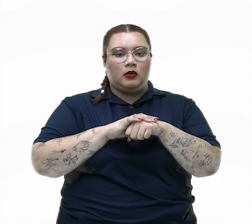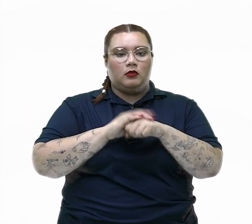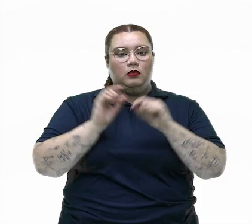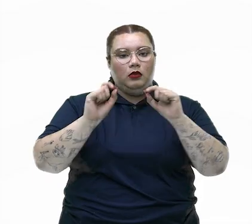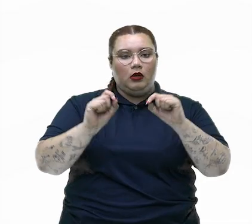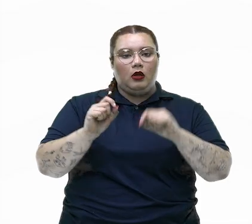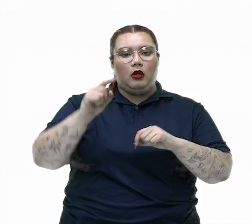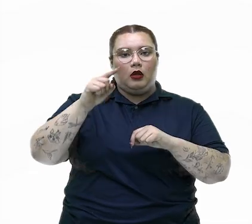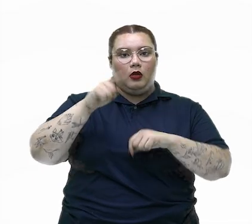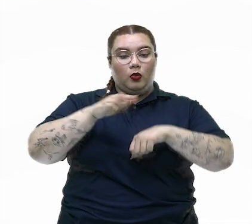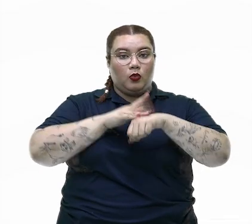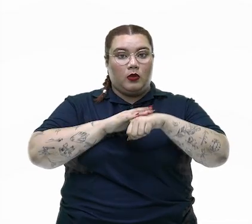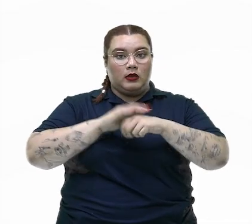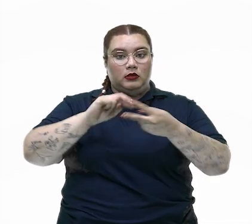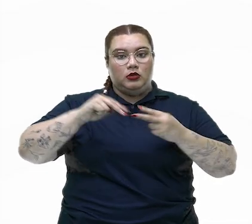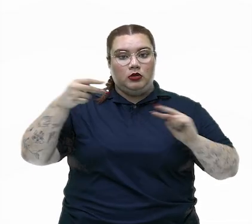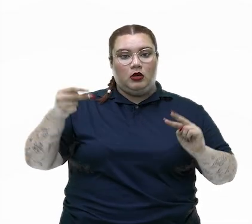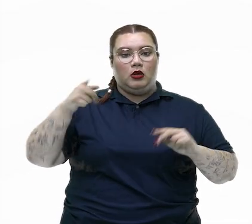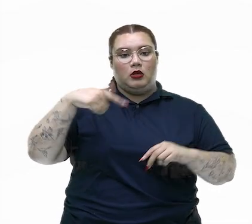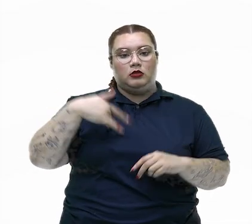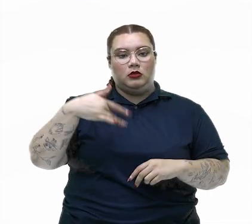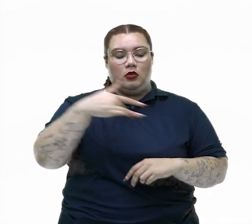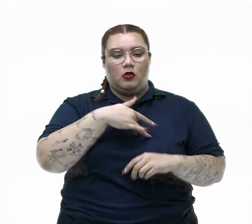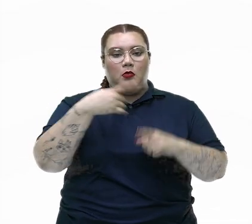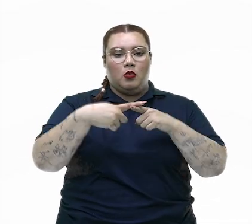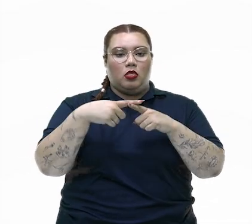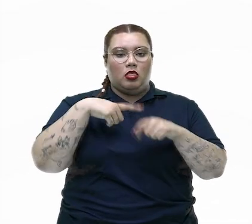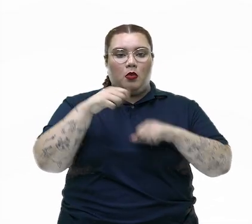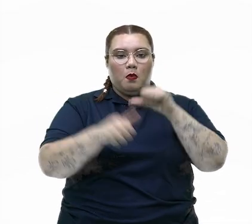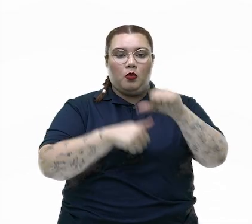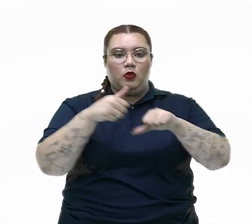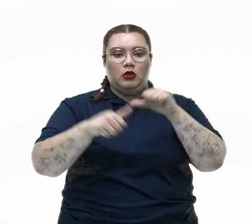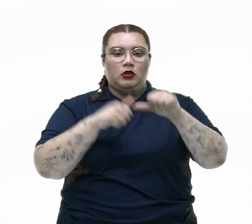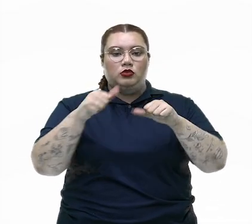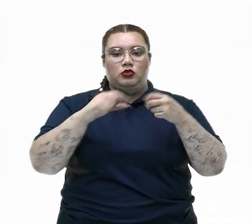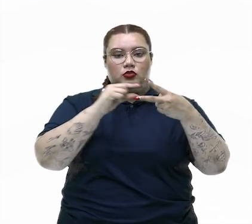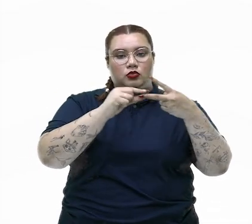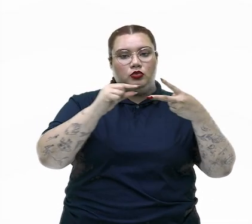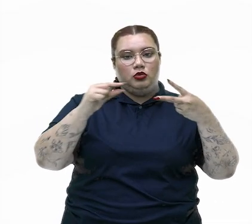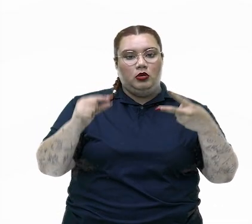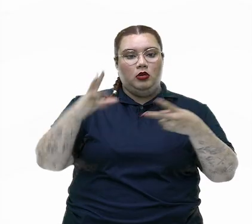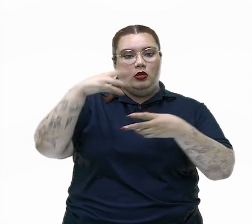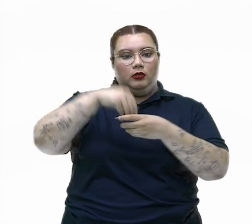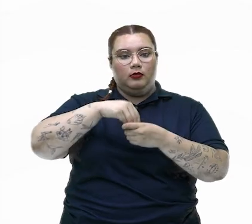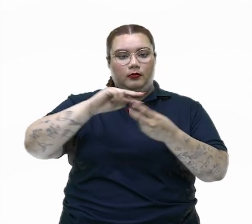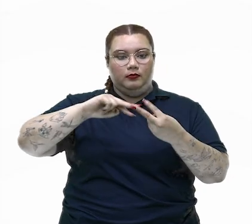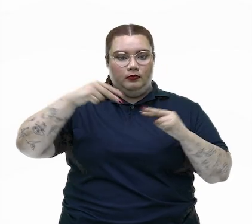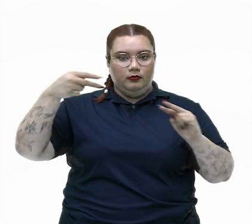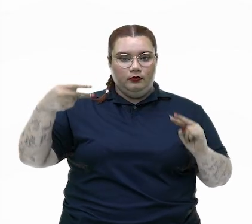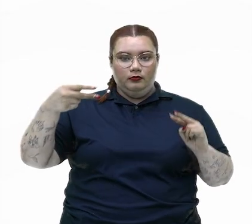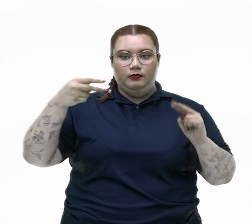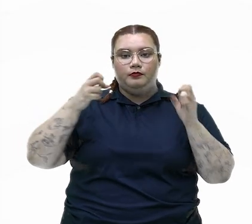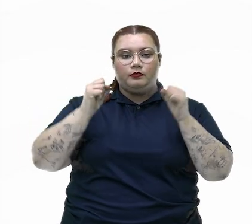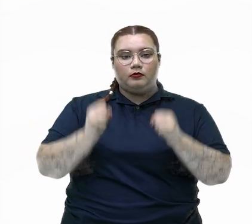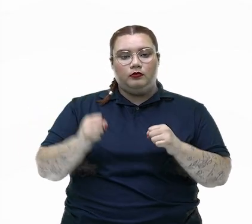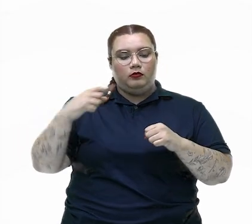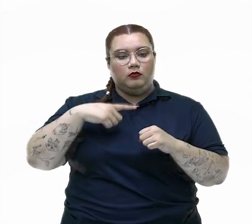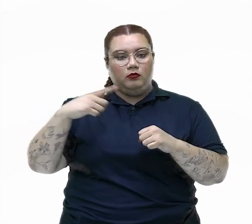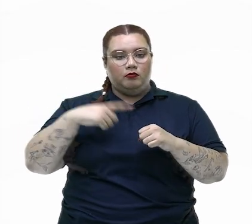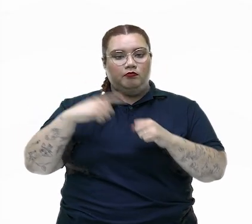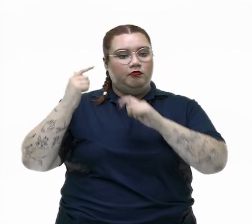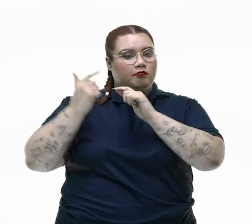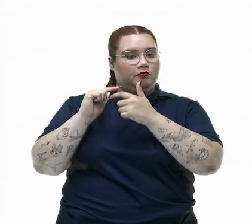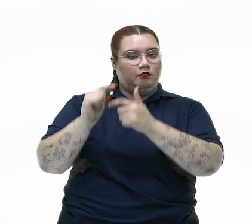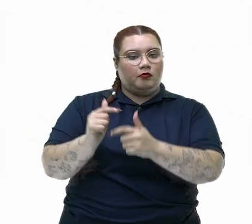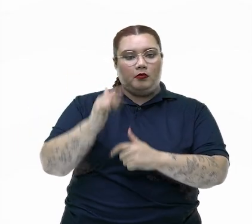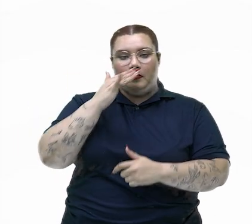condição de saúde causada por alterações no DNA de uma pessoa, que podem ser herdados